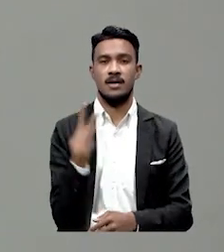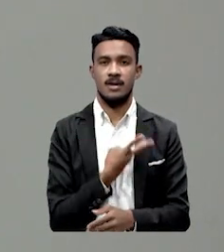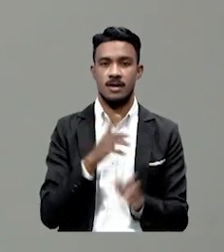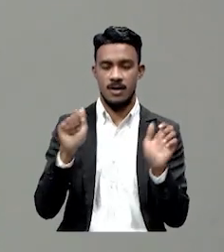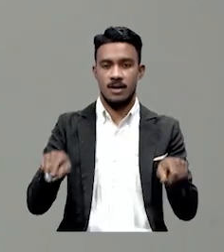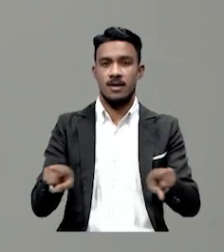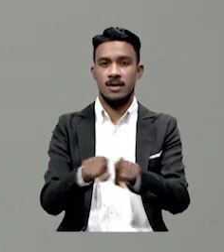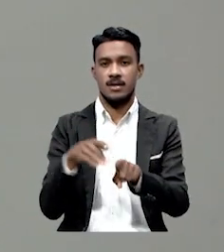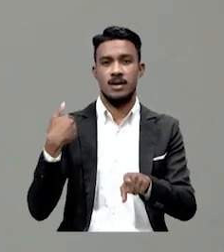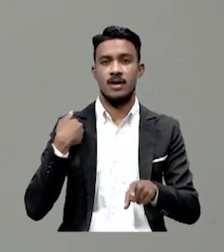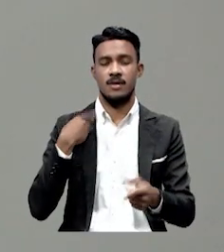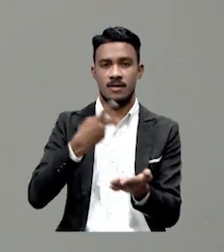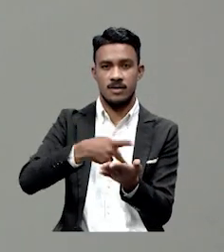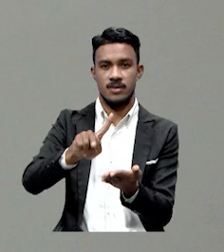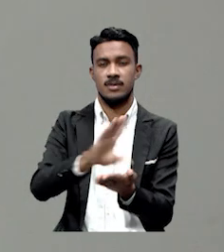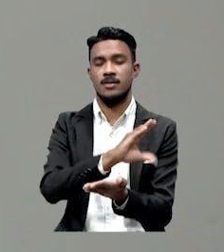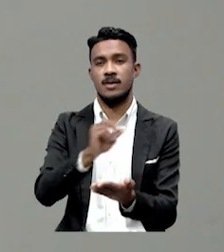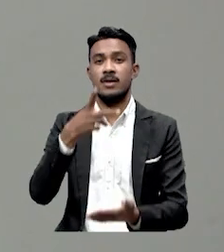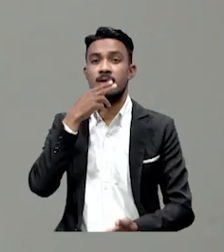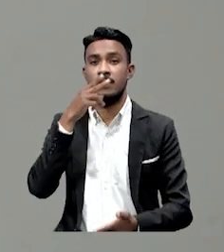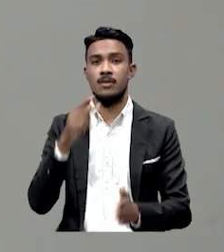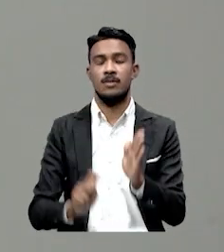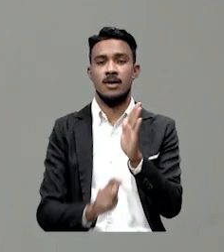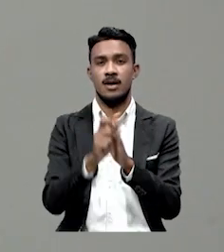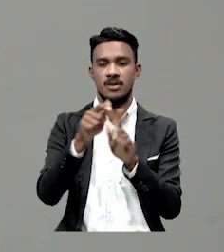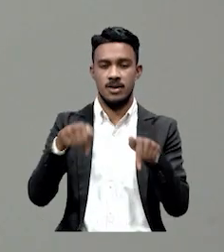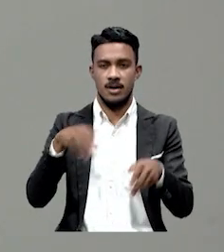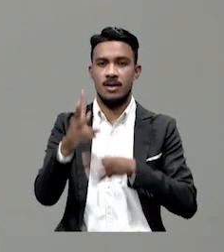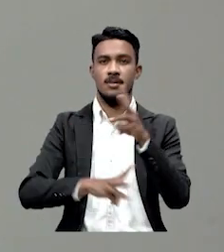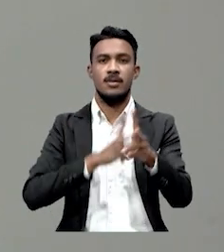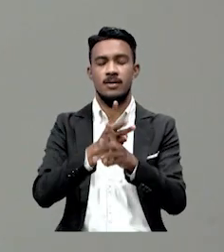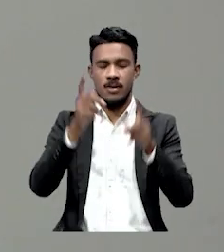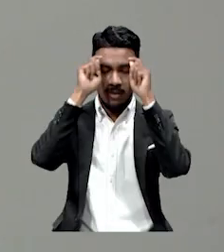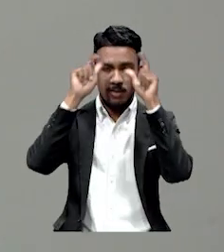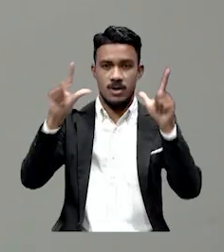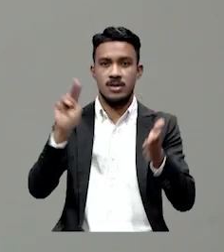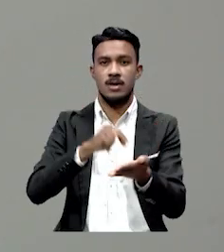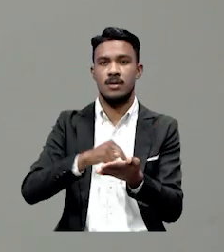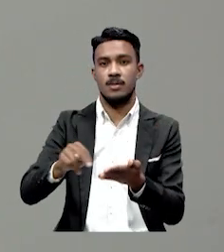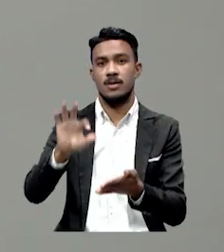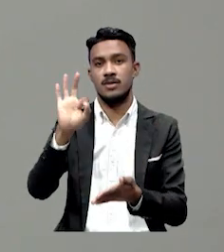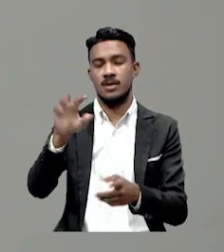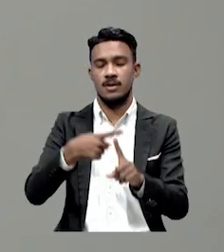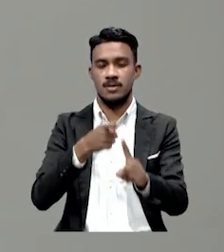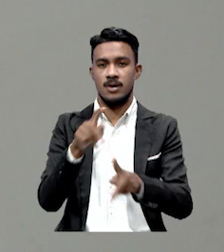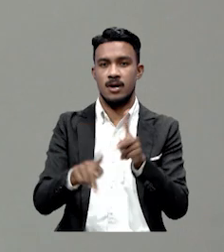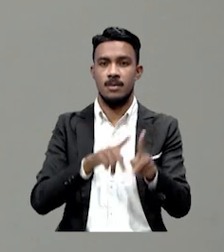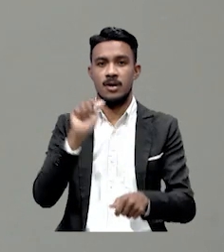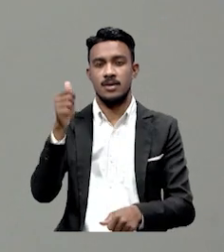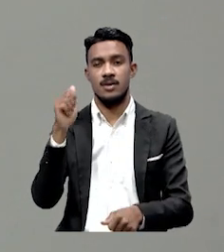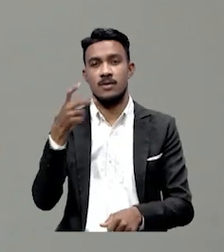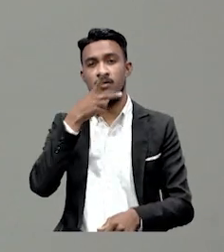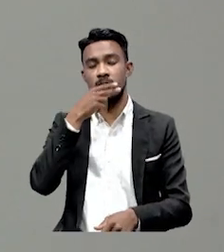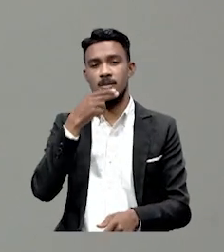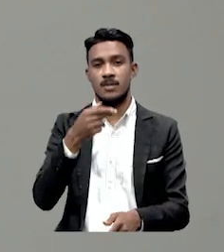deve e a taxa de utilização do tabaco é bem ágil e humano. E a Timor-Leste, número 5, a população saúde para fumar cigarro e